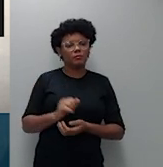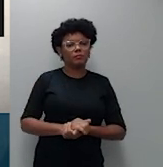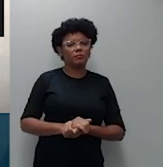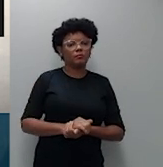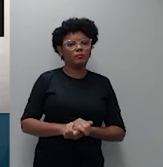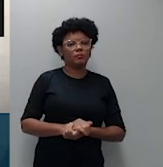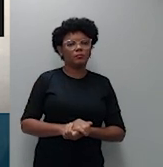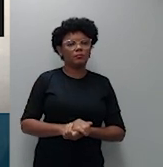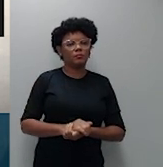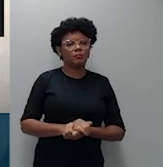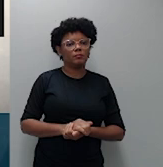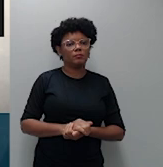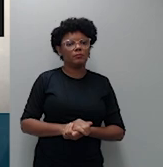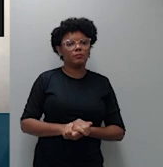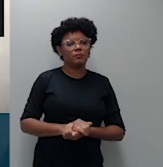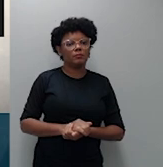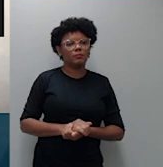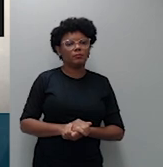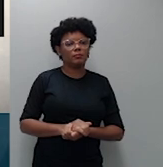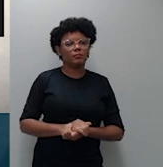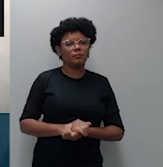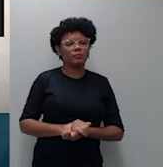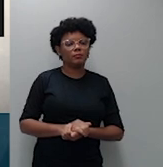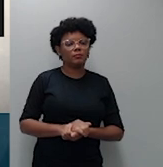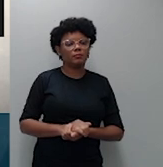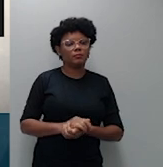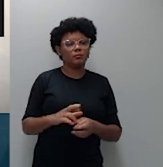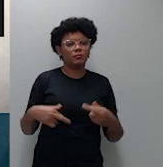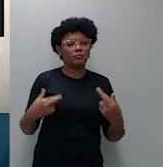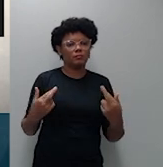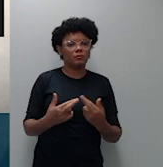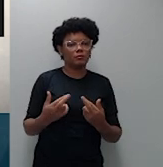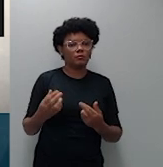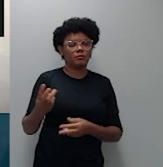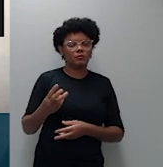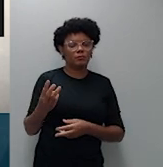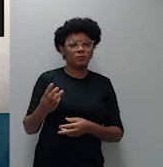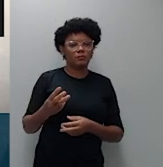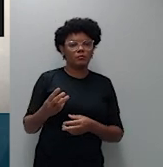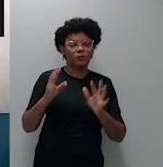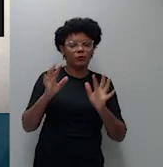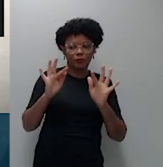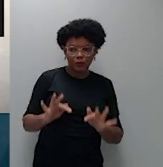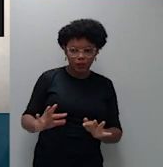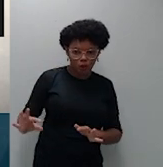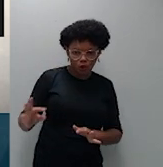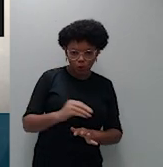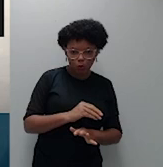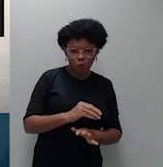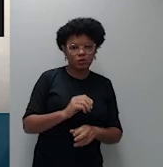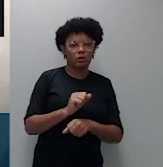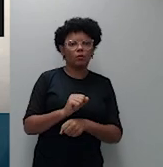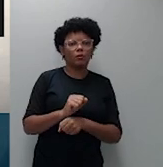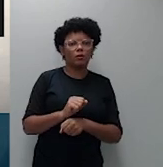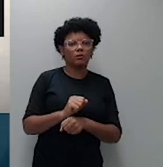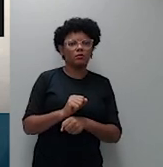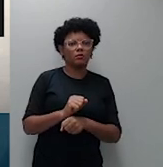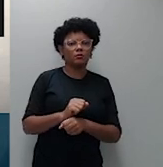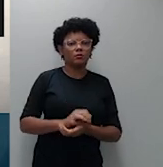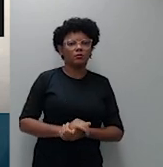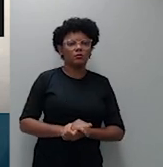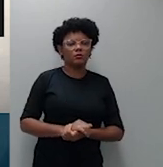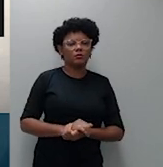eu não tenho notícias todos os julgamentos lá guardando definição da sessão